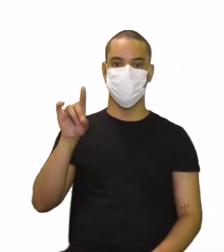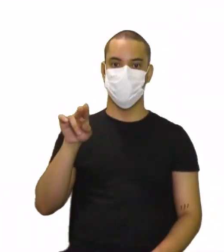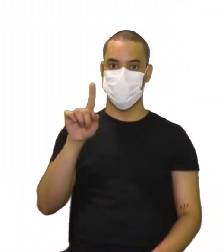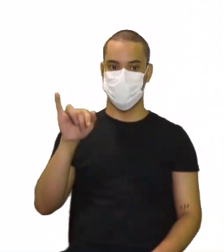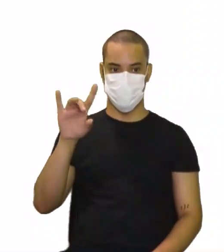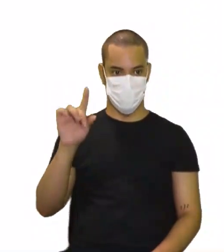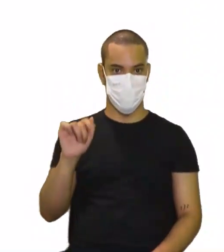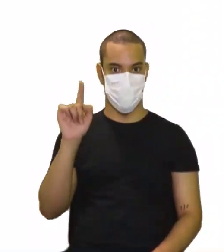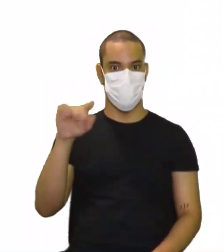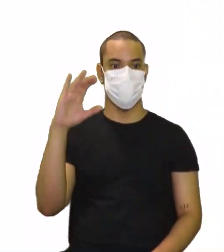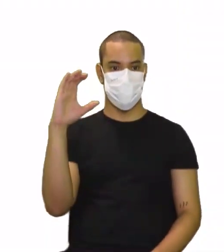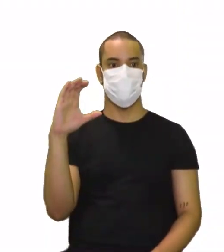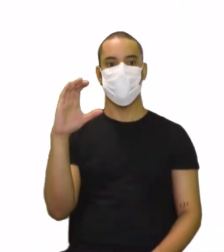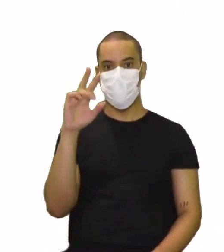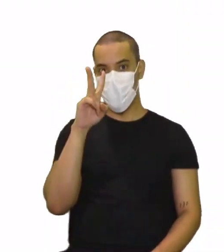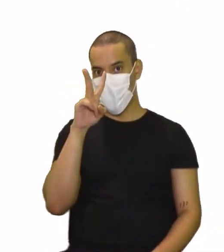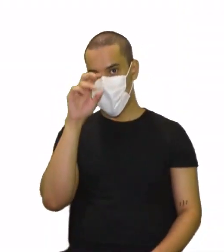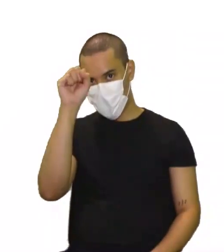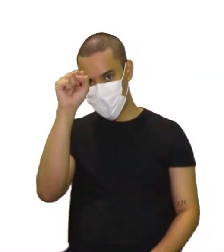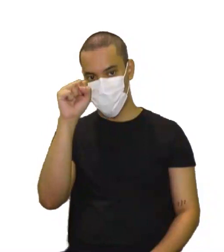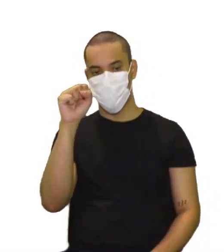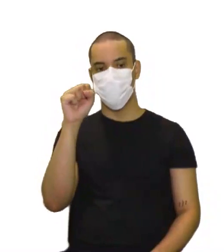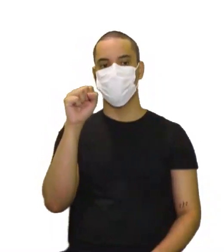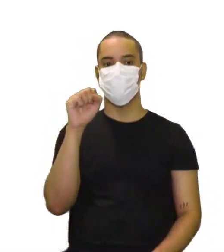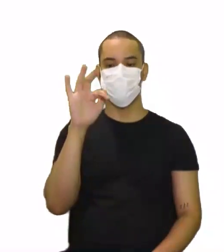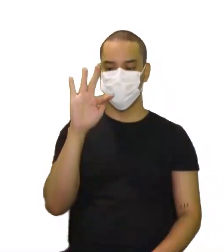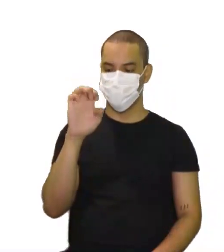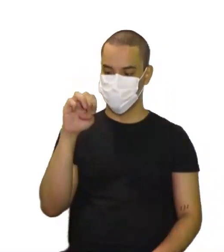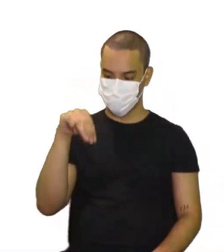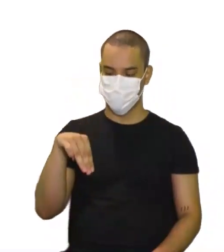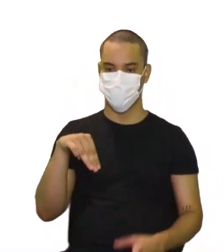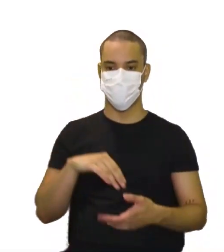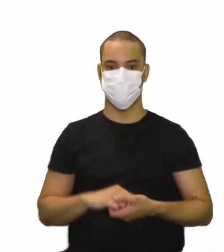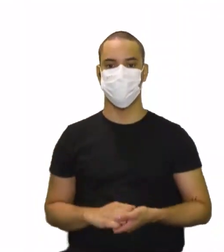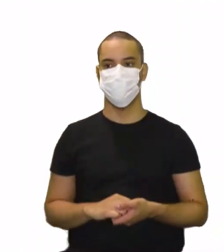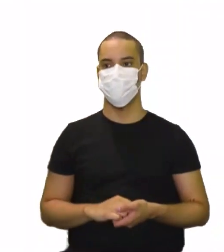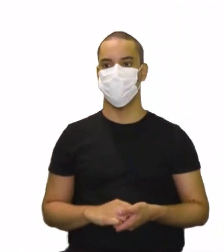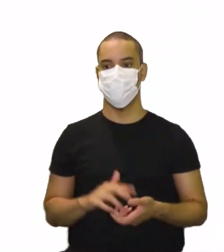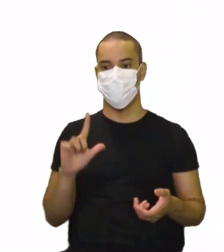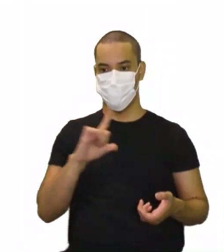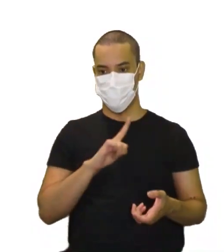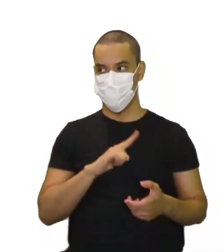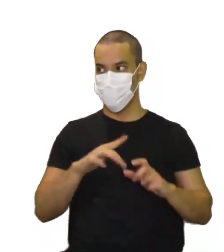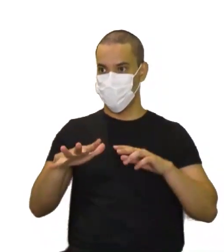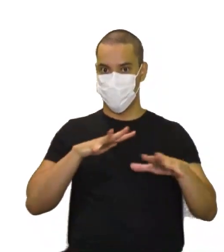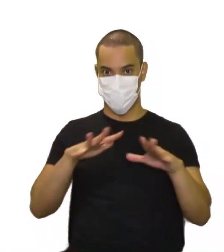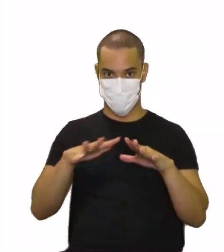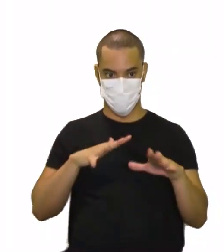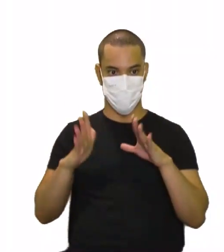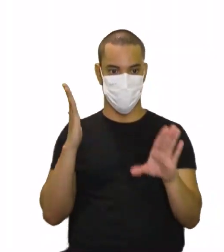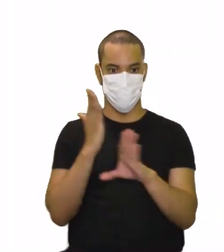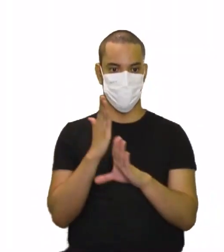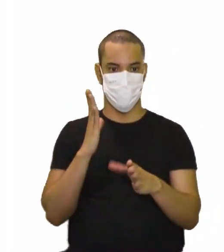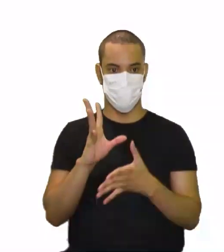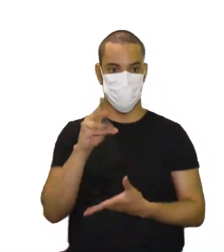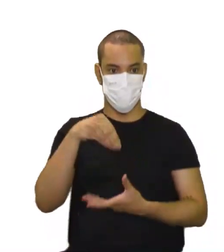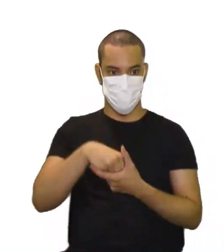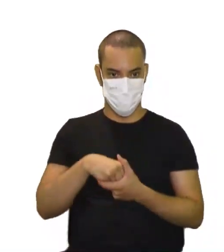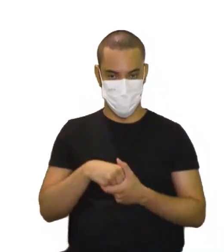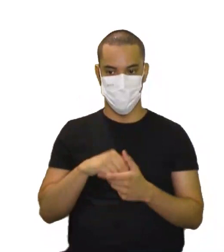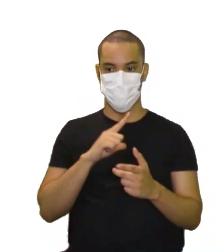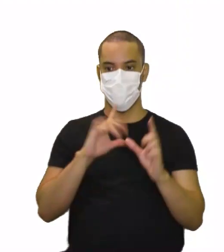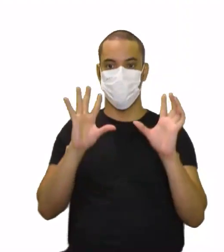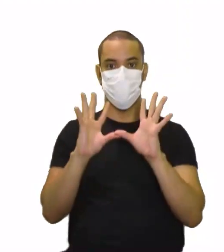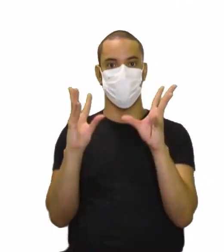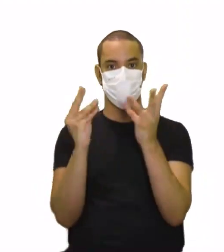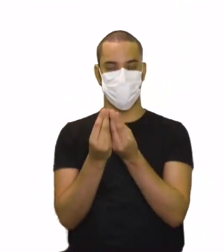força eletromotriz. É uma força que movimenta uma carga portadora, uma